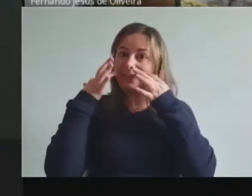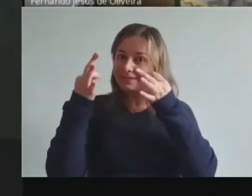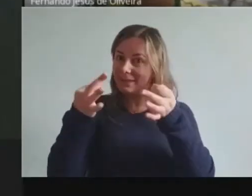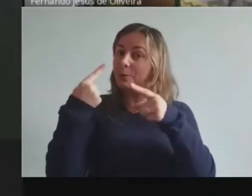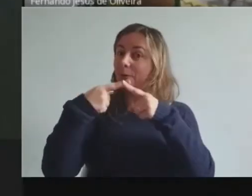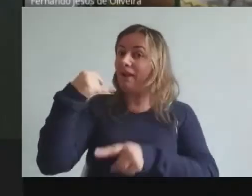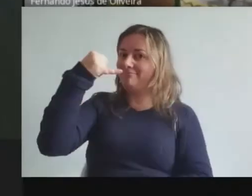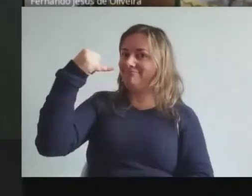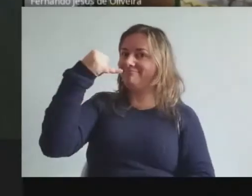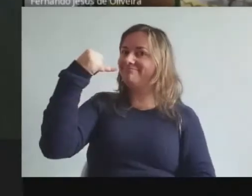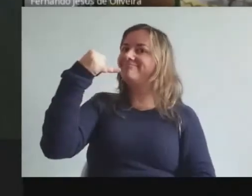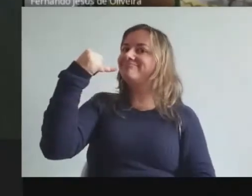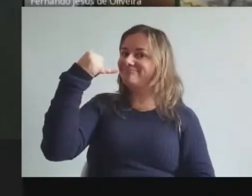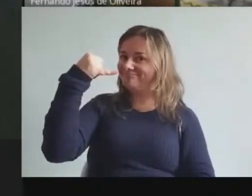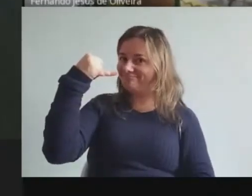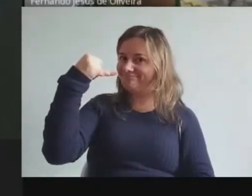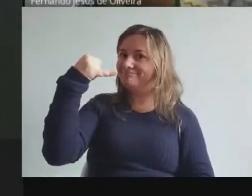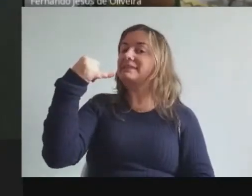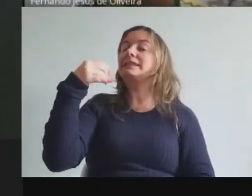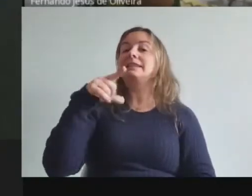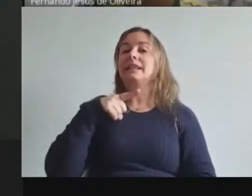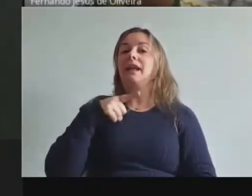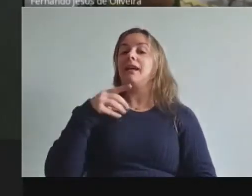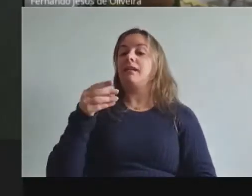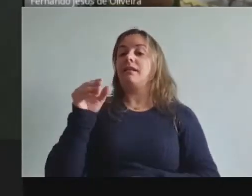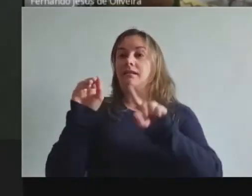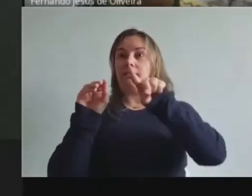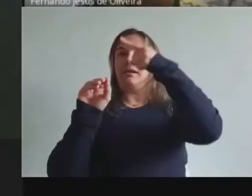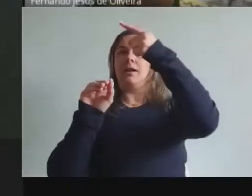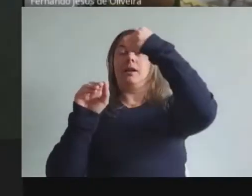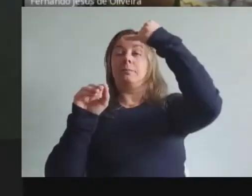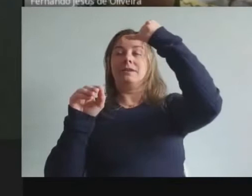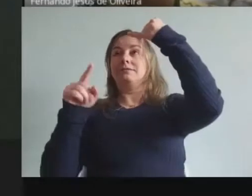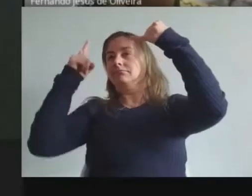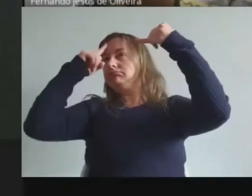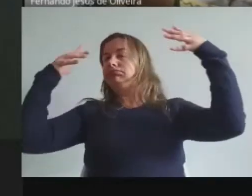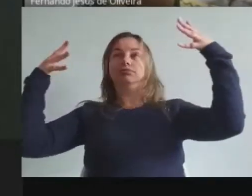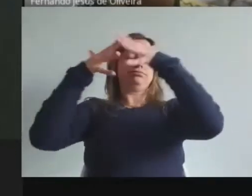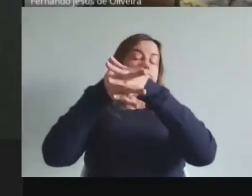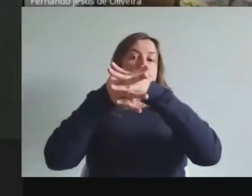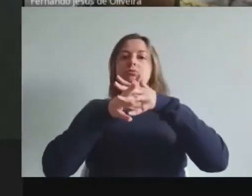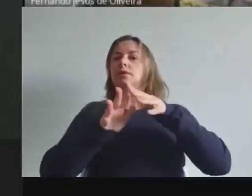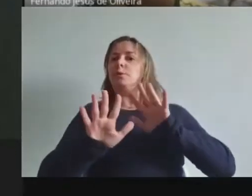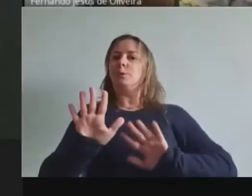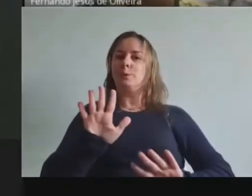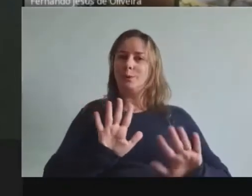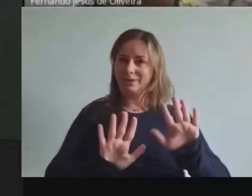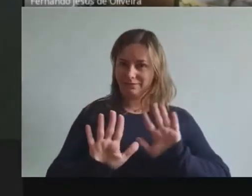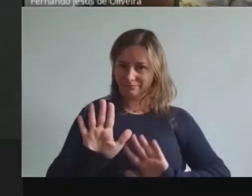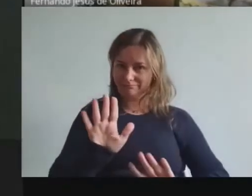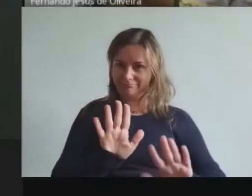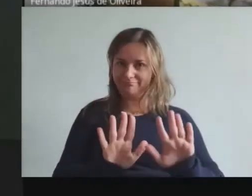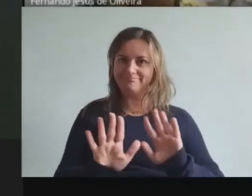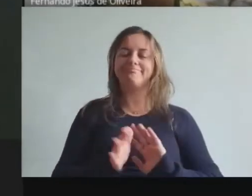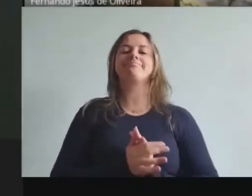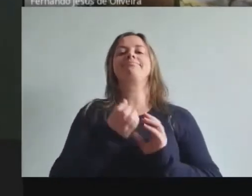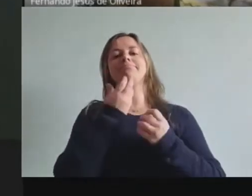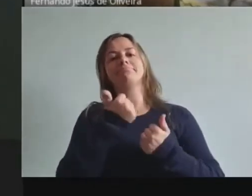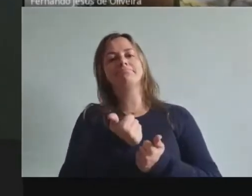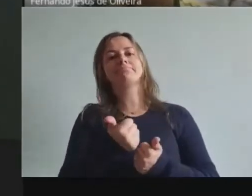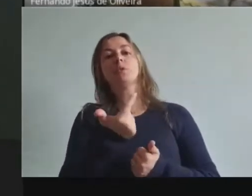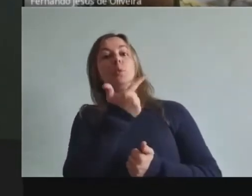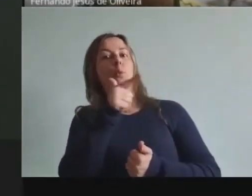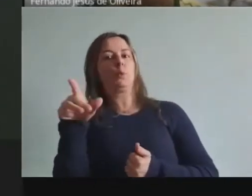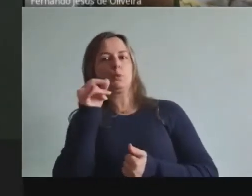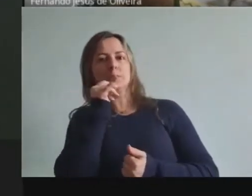alerta que o número é negativo. O expoente negativo faz essas coisas com a cabeça da gente. Cuidado. Beleza,